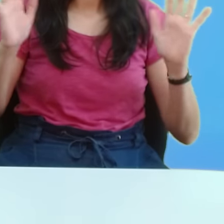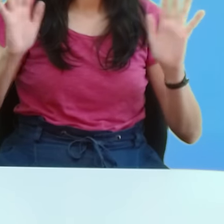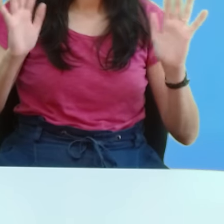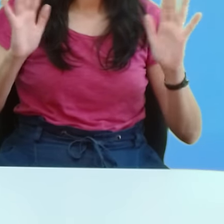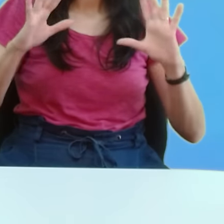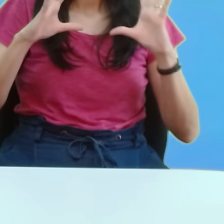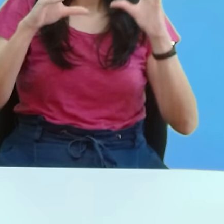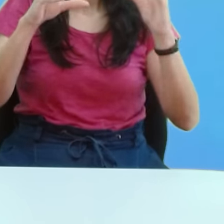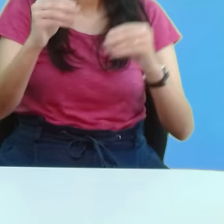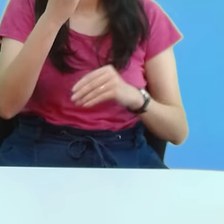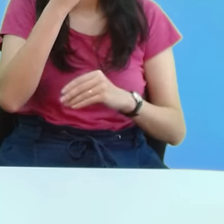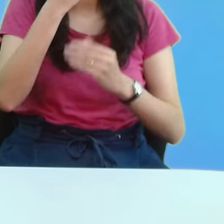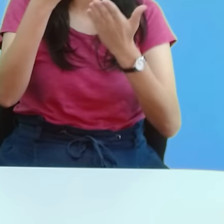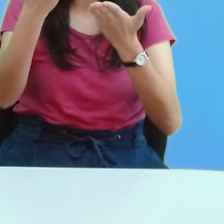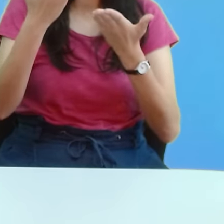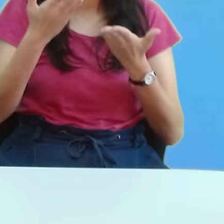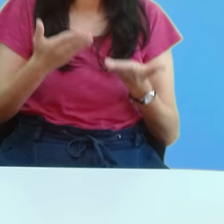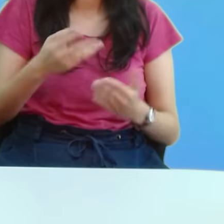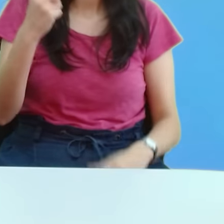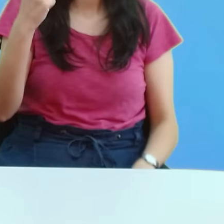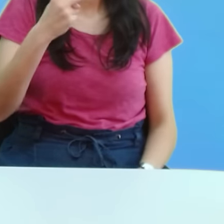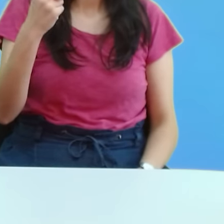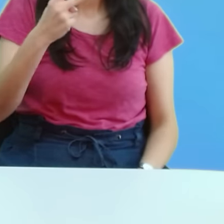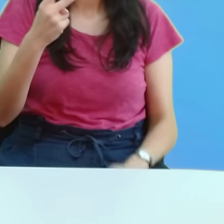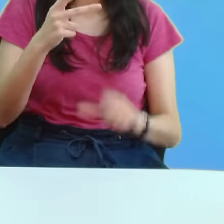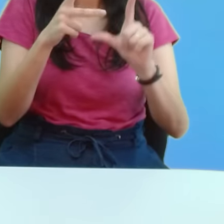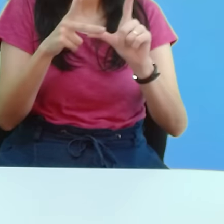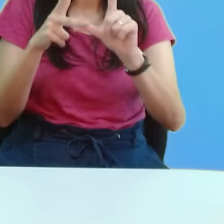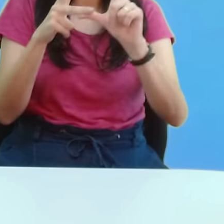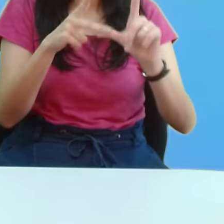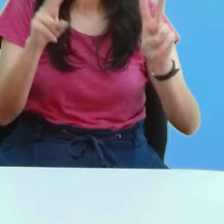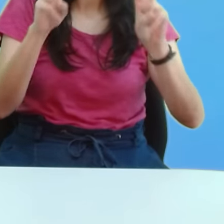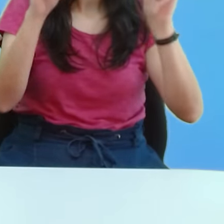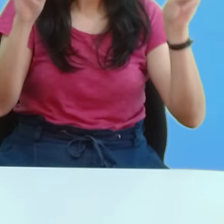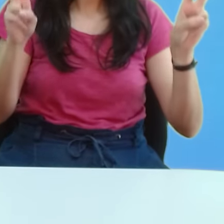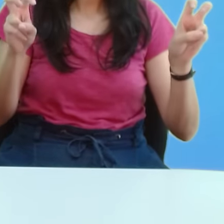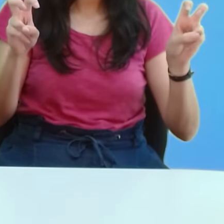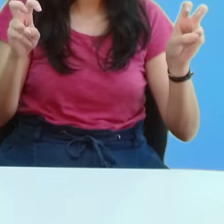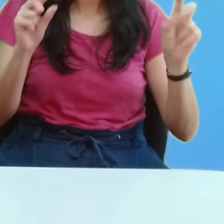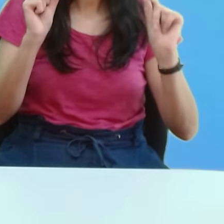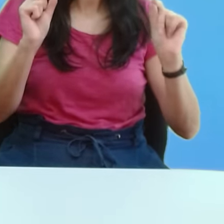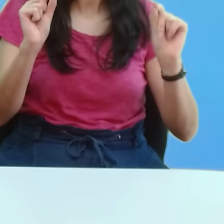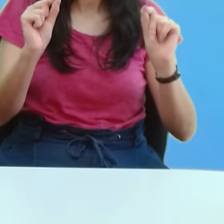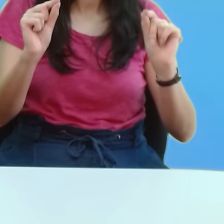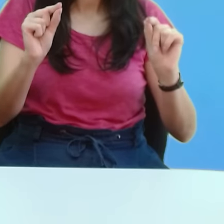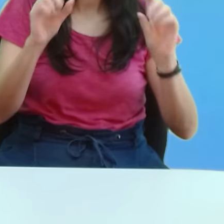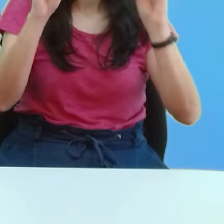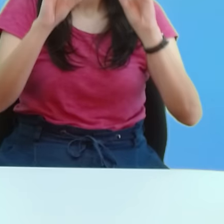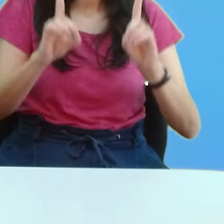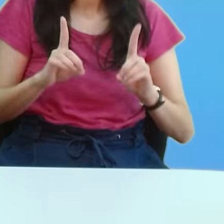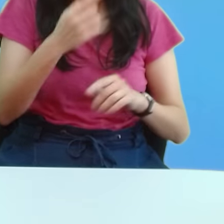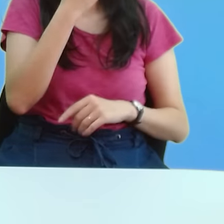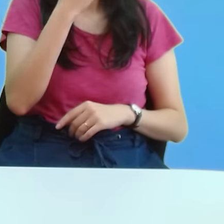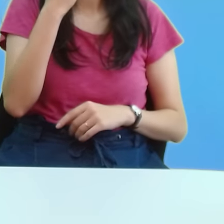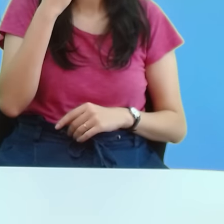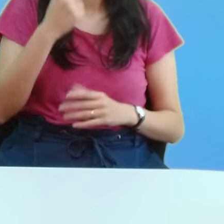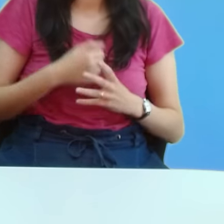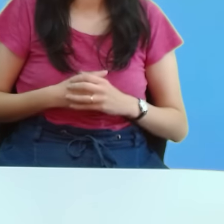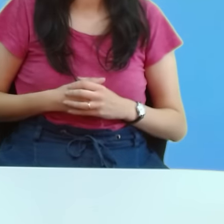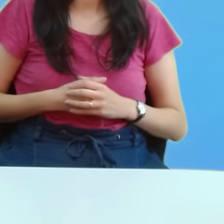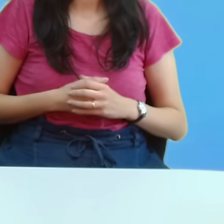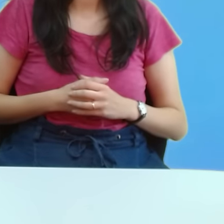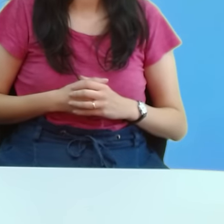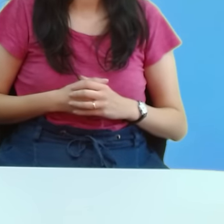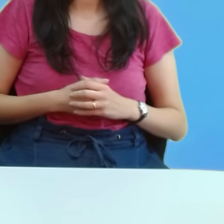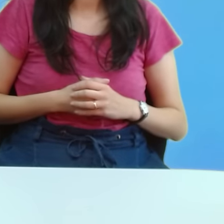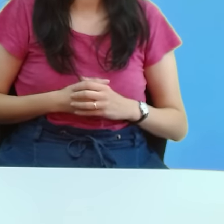Sejam todos muito bem-vindos à nossa segunda web do tema, né, referente à deficiência visual.